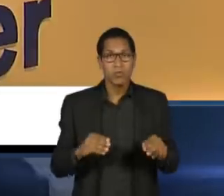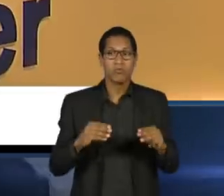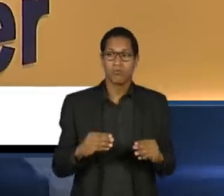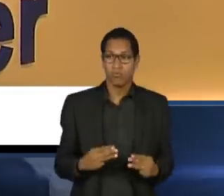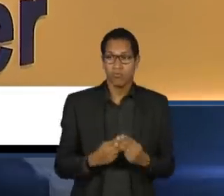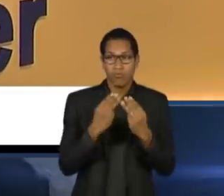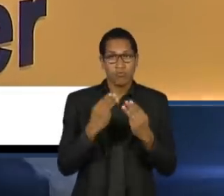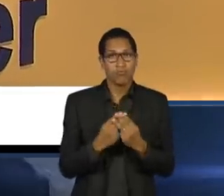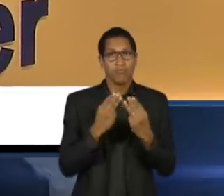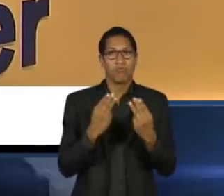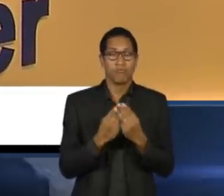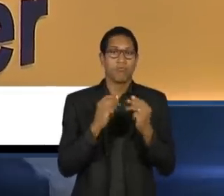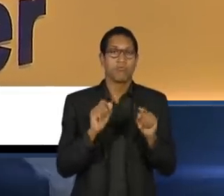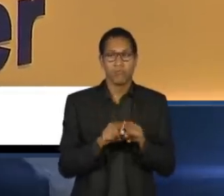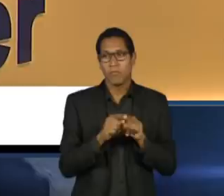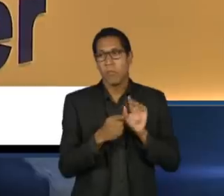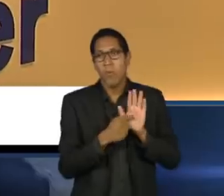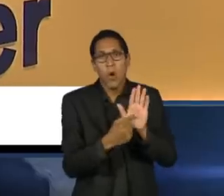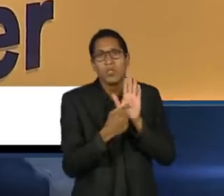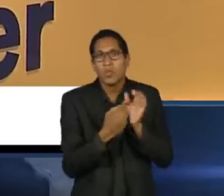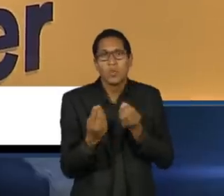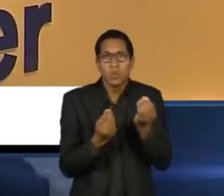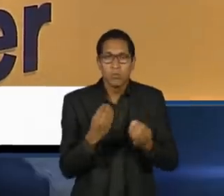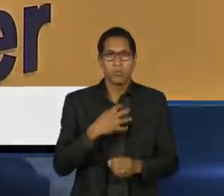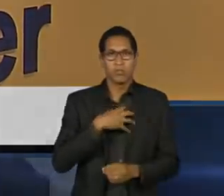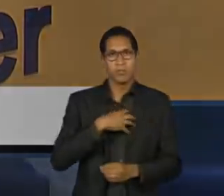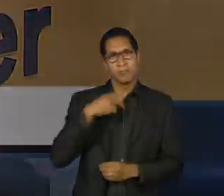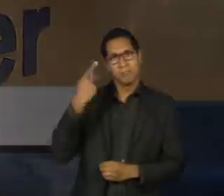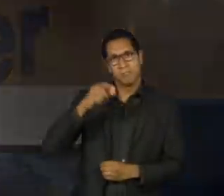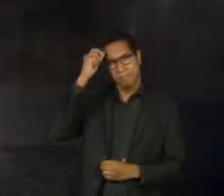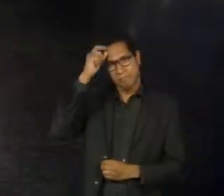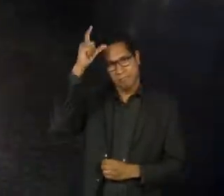público e mostra o que é o judaísmo.